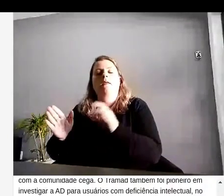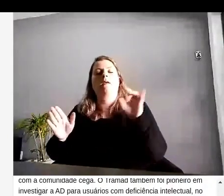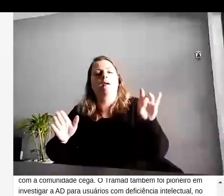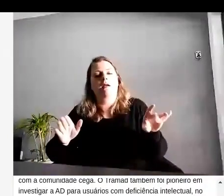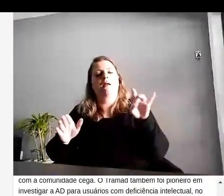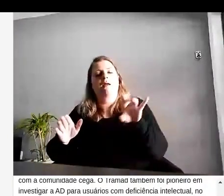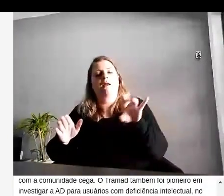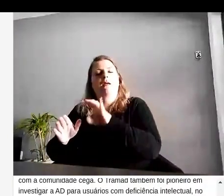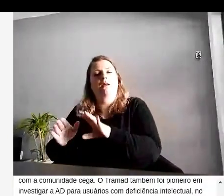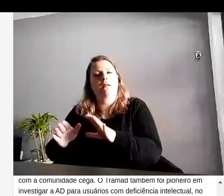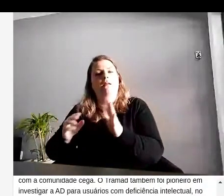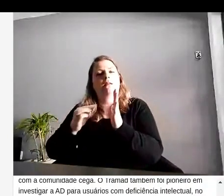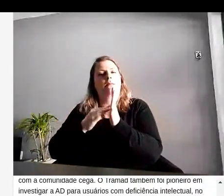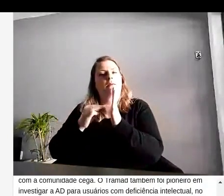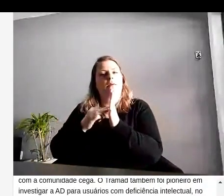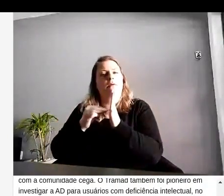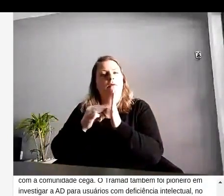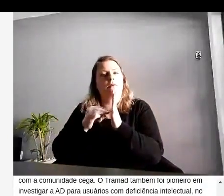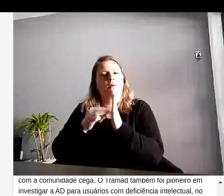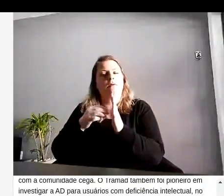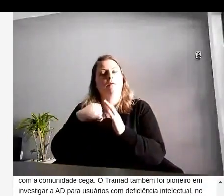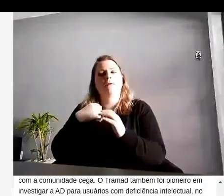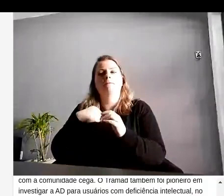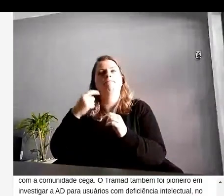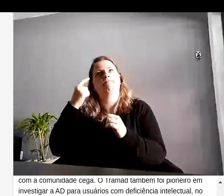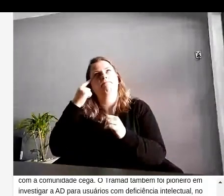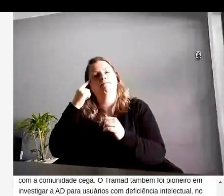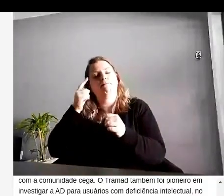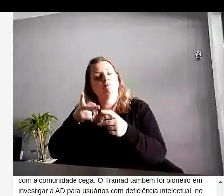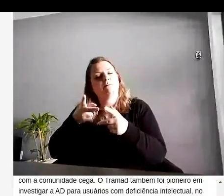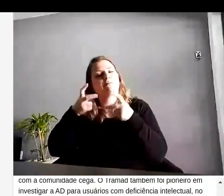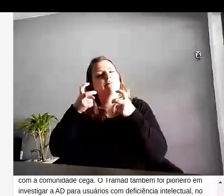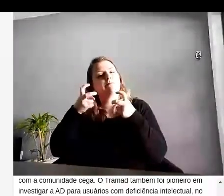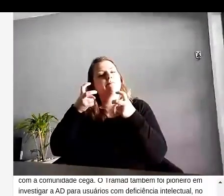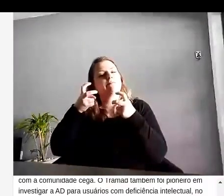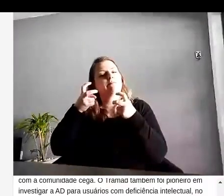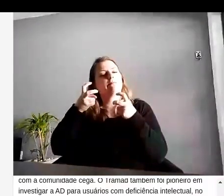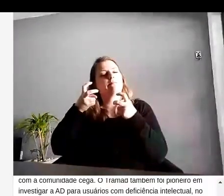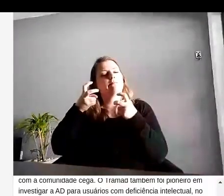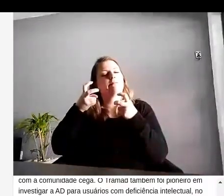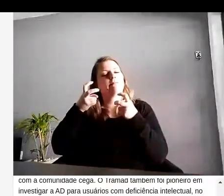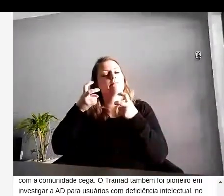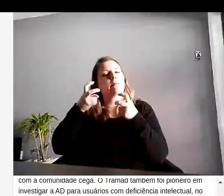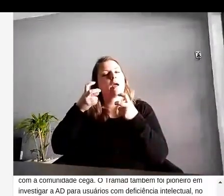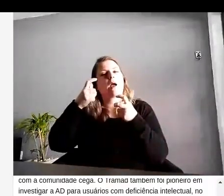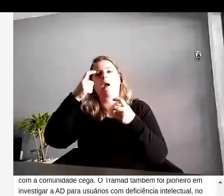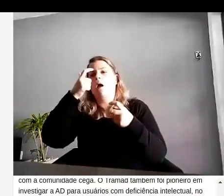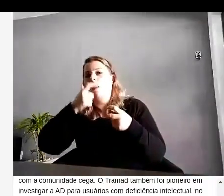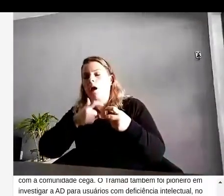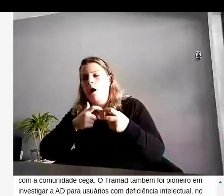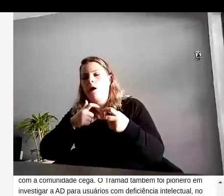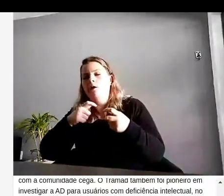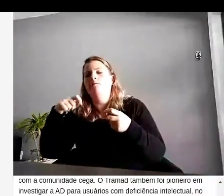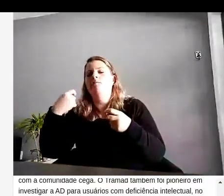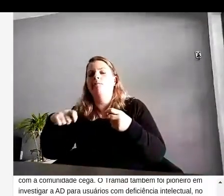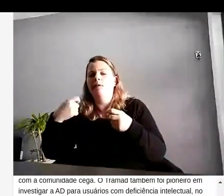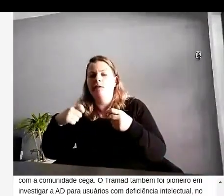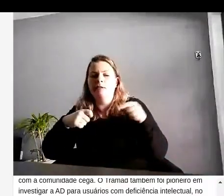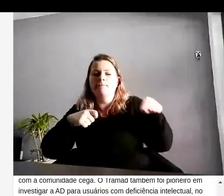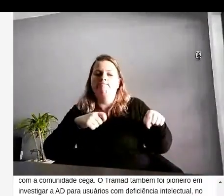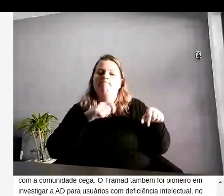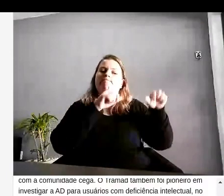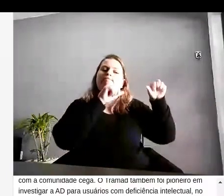eu vou vendo o que eu acho que é necessário reformular